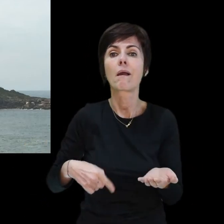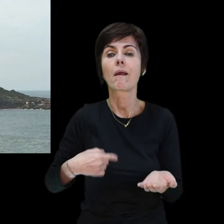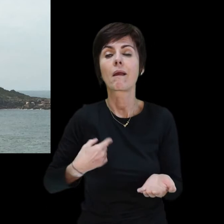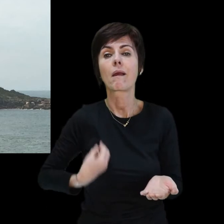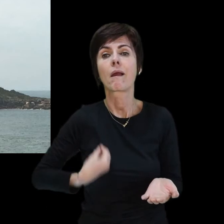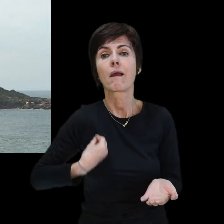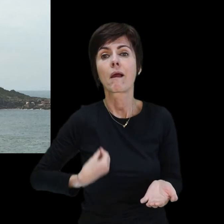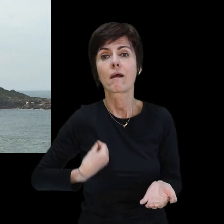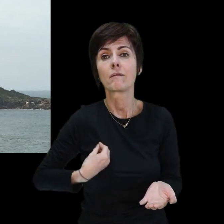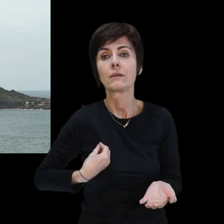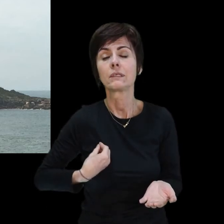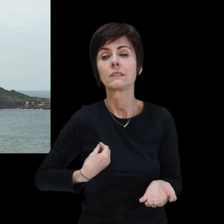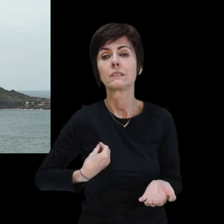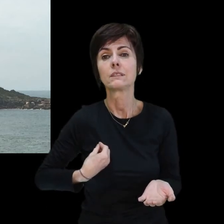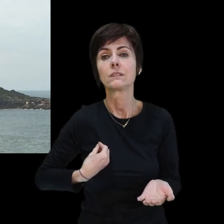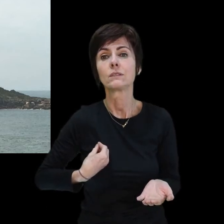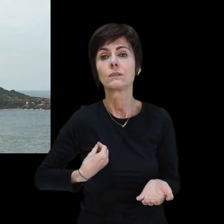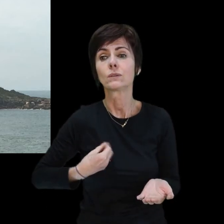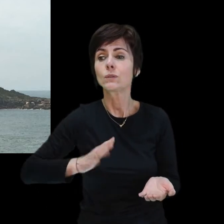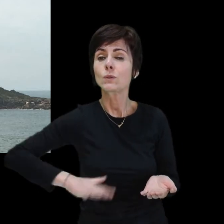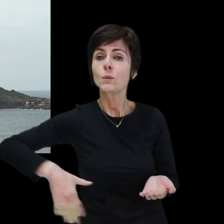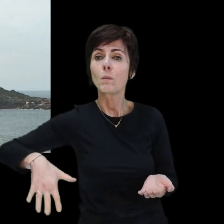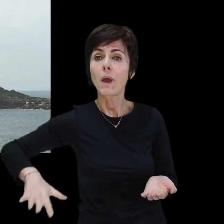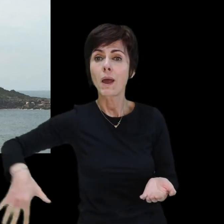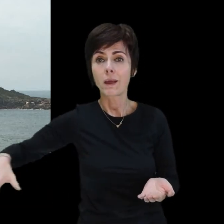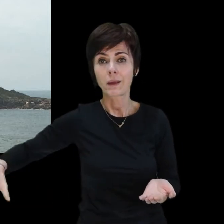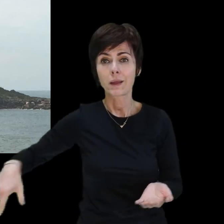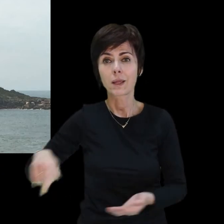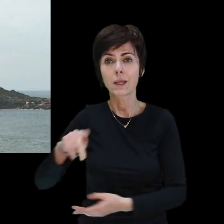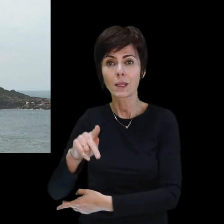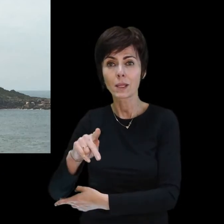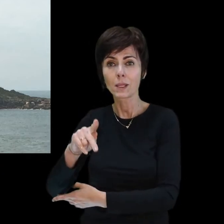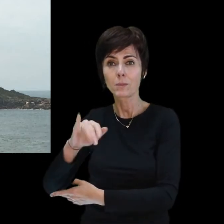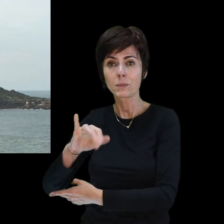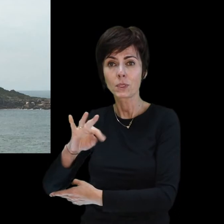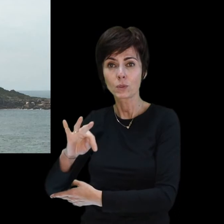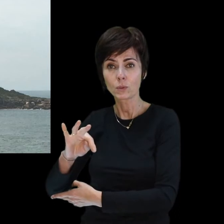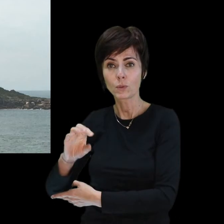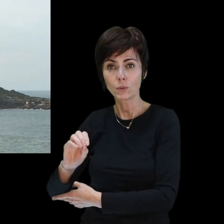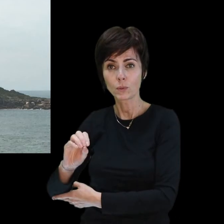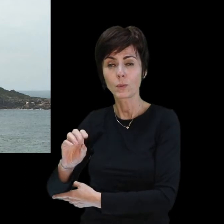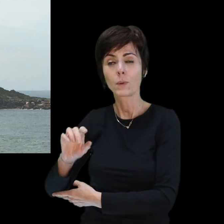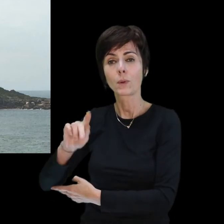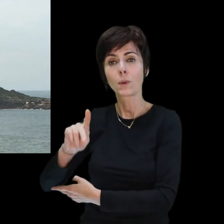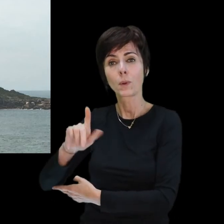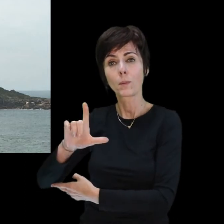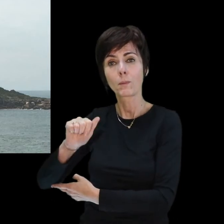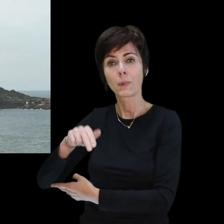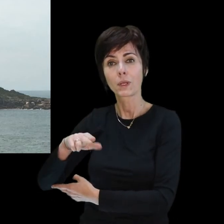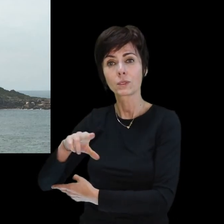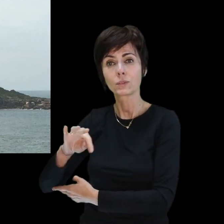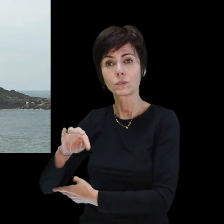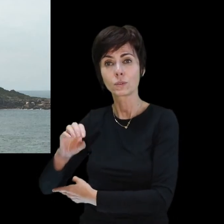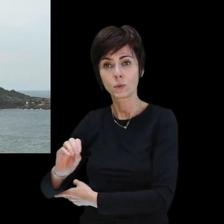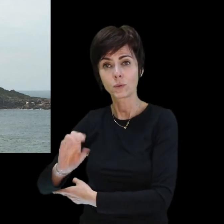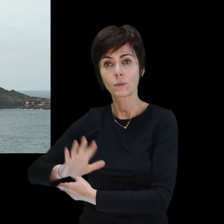atmosfera são os organismos que fazem parte do fitoplâncton marinho, porque aí eu tenho uma grande superfície